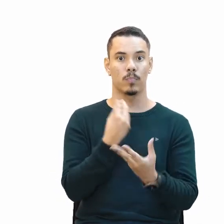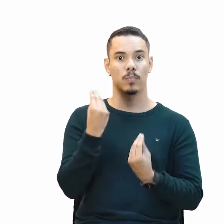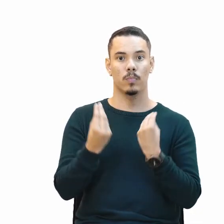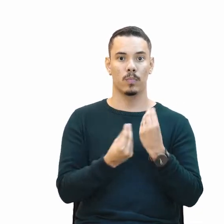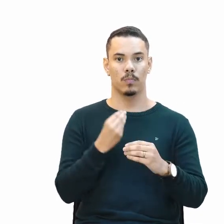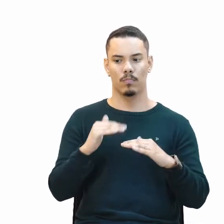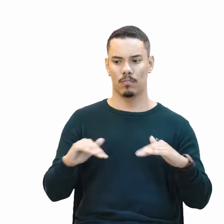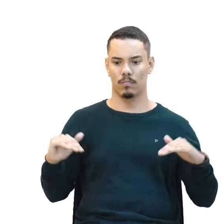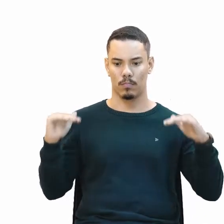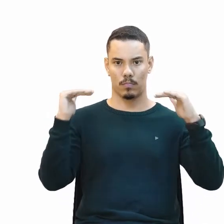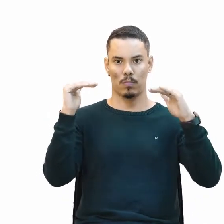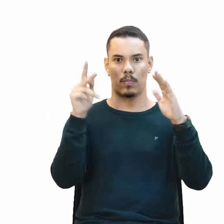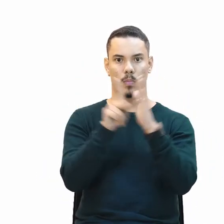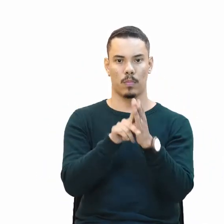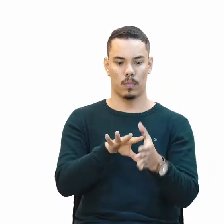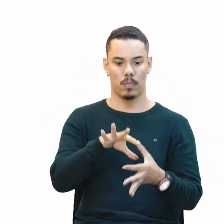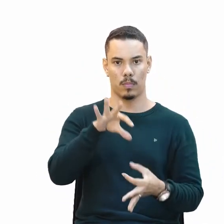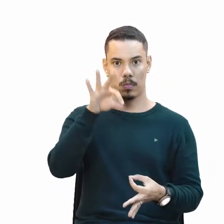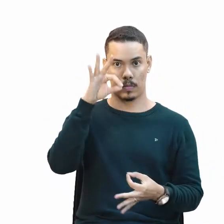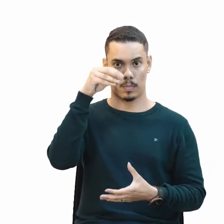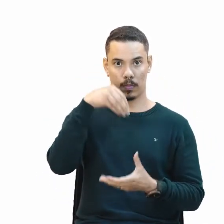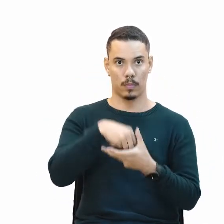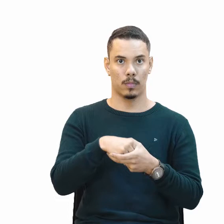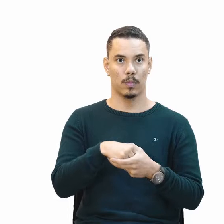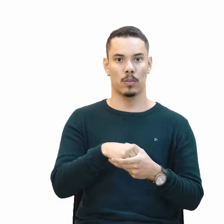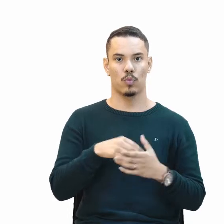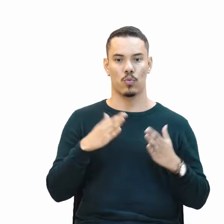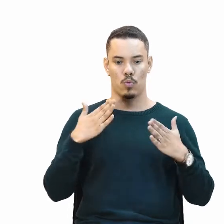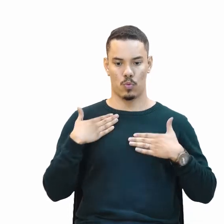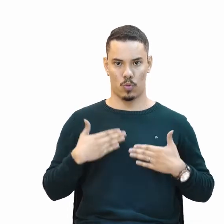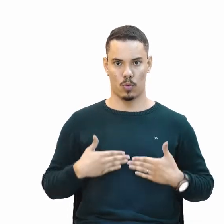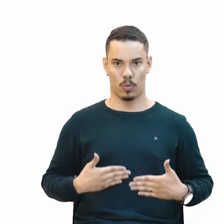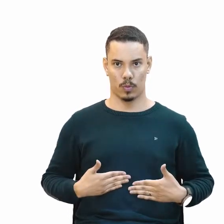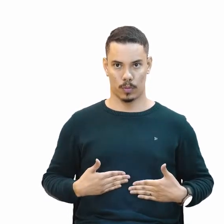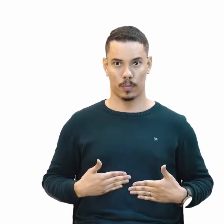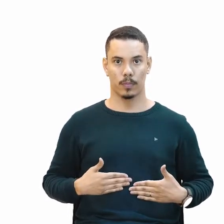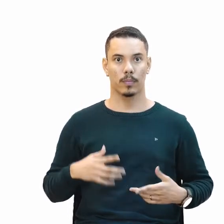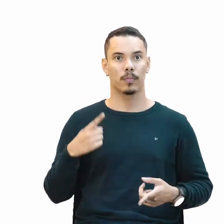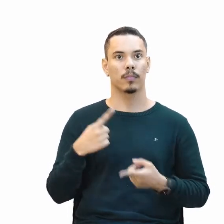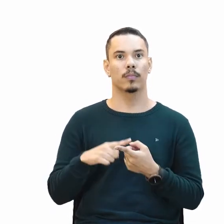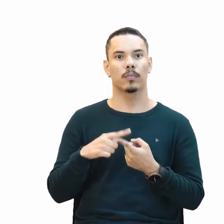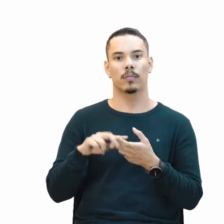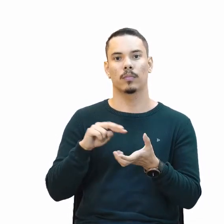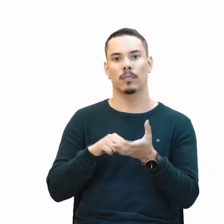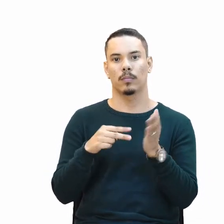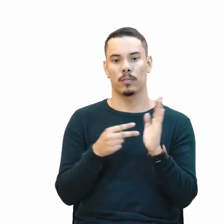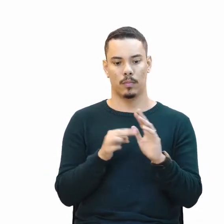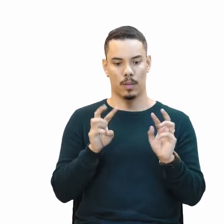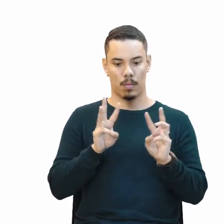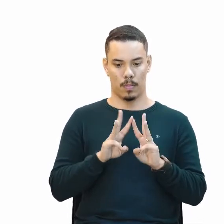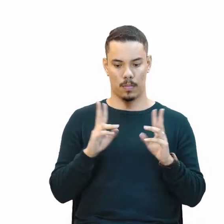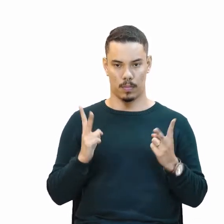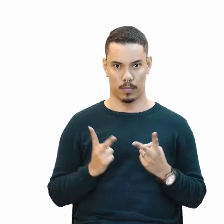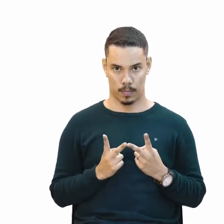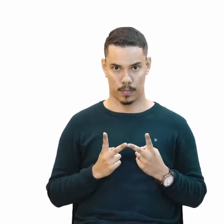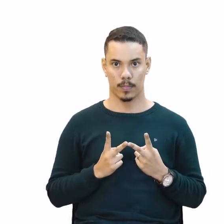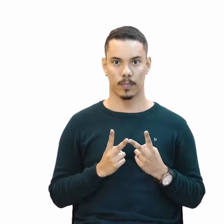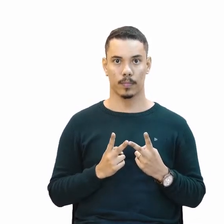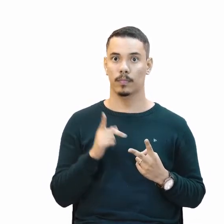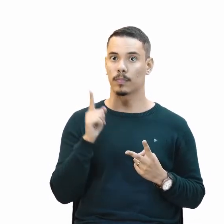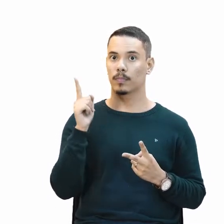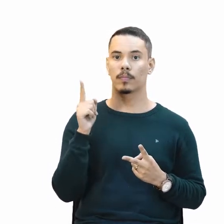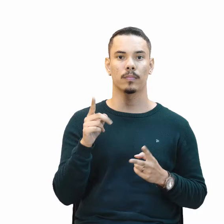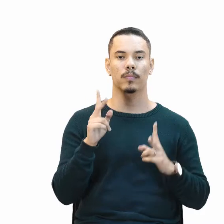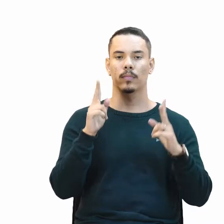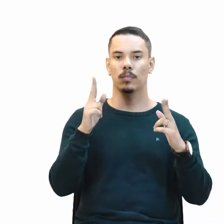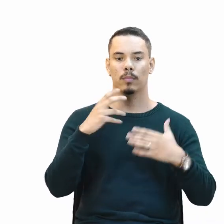do espírito sobre o corpo. O corpo que está representado pela matéria. É aquilo que os nossos